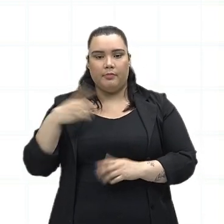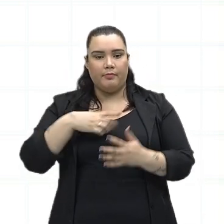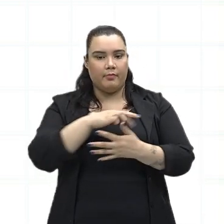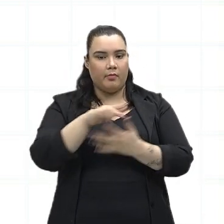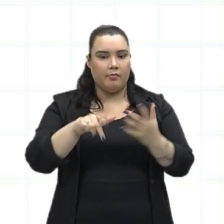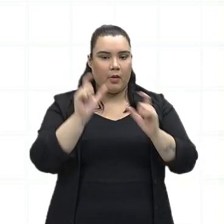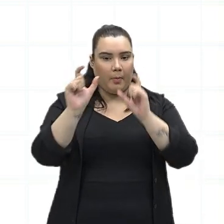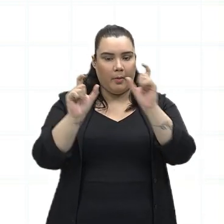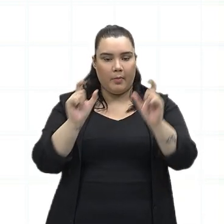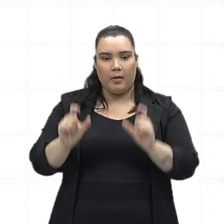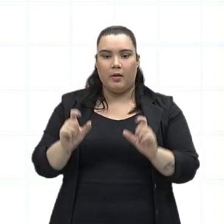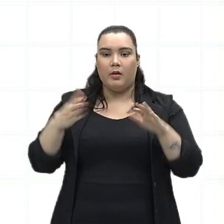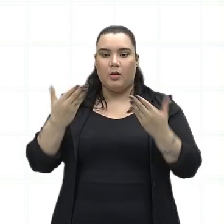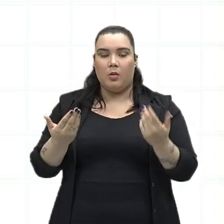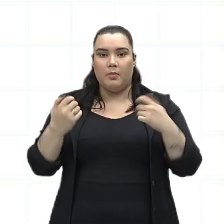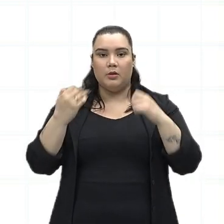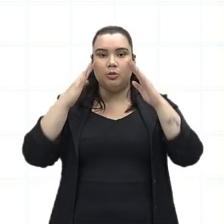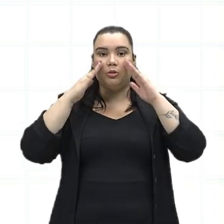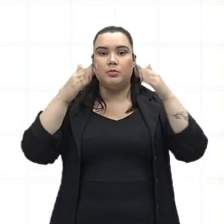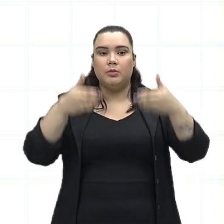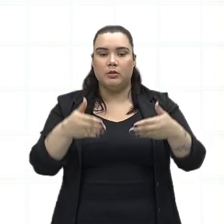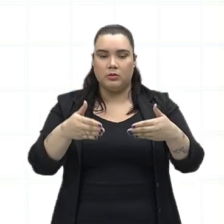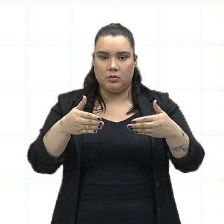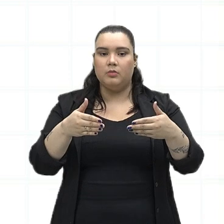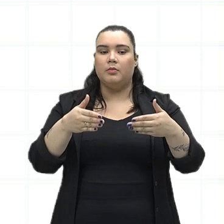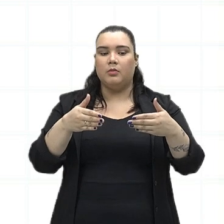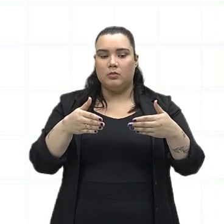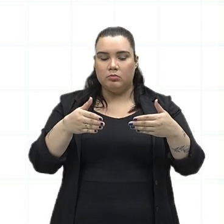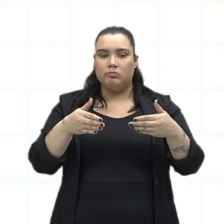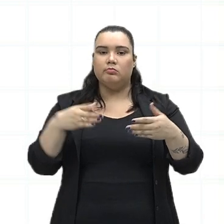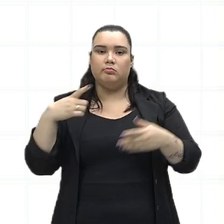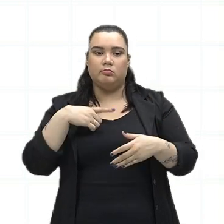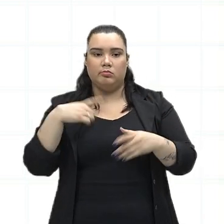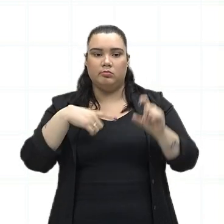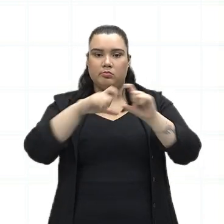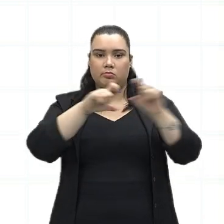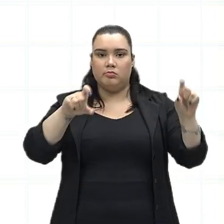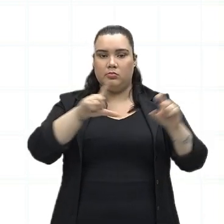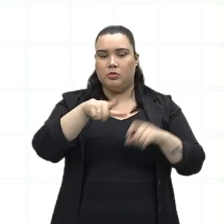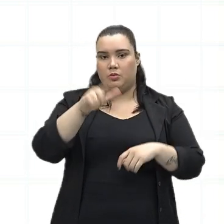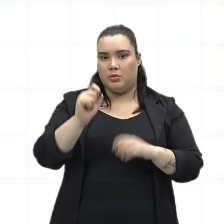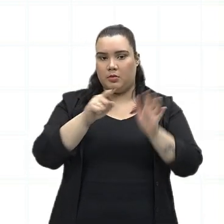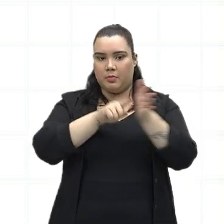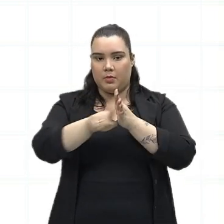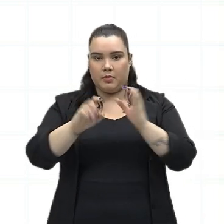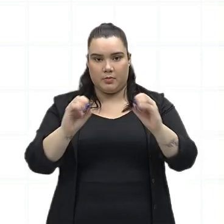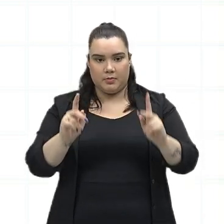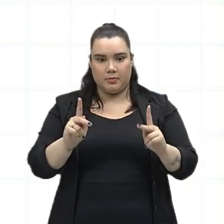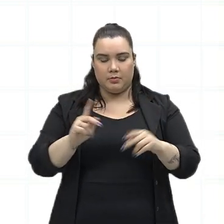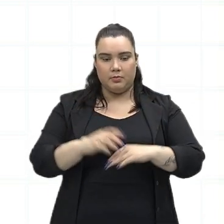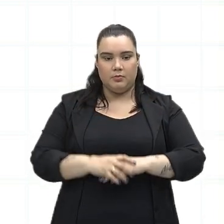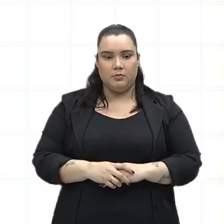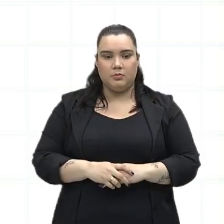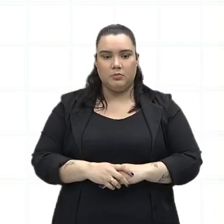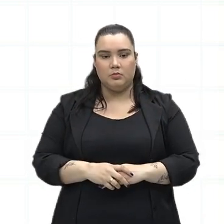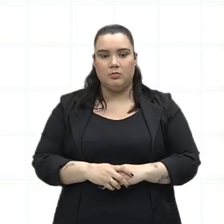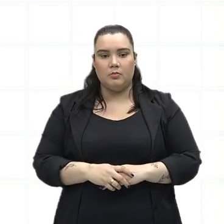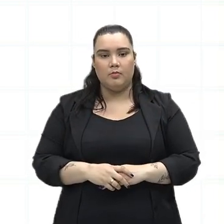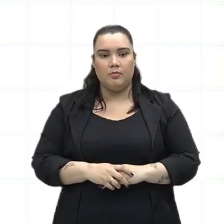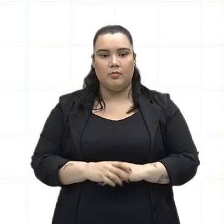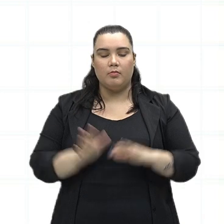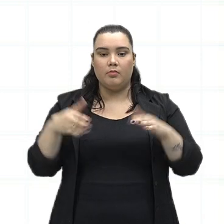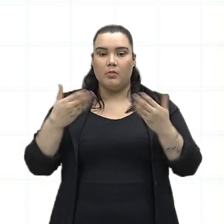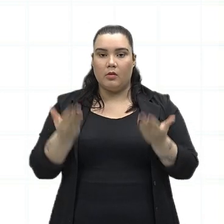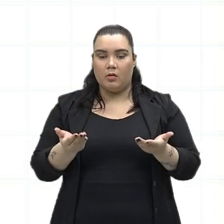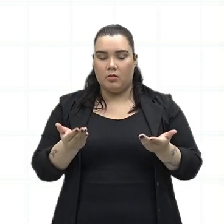procurar. Então, você tem que ir exatamente onde está marcado ali na pergunta, certo? Vejam, então,